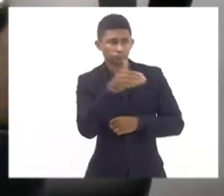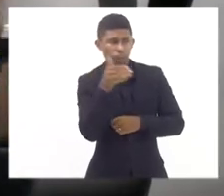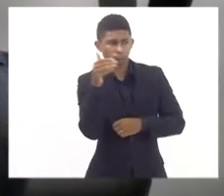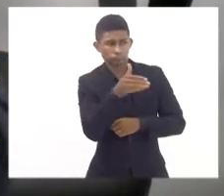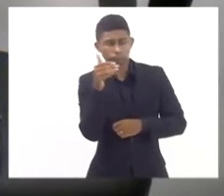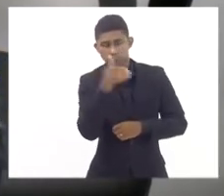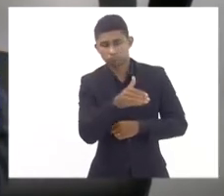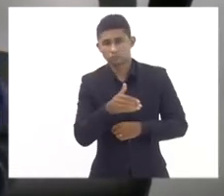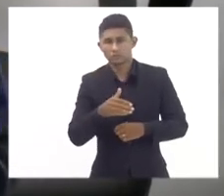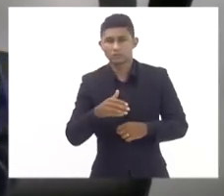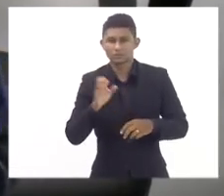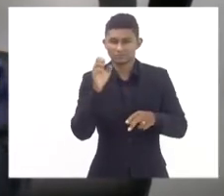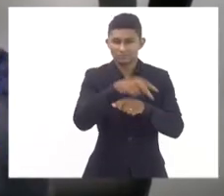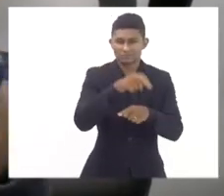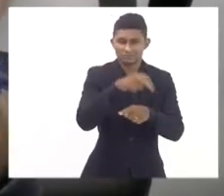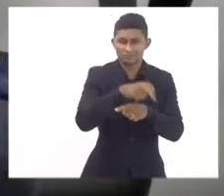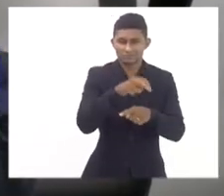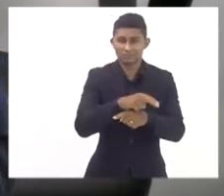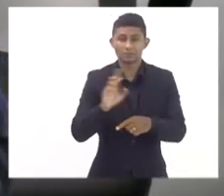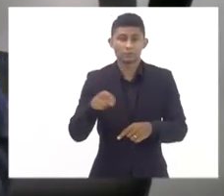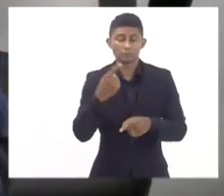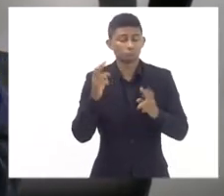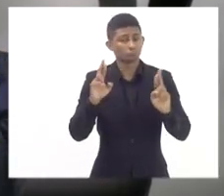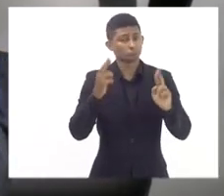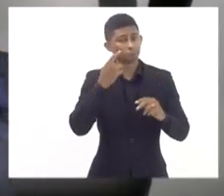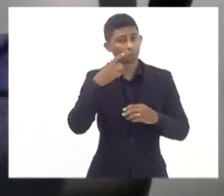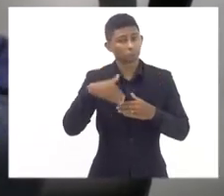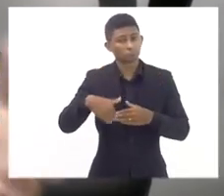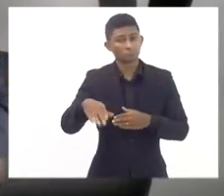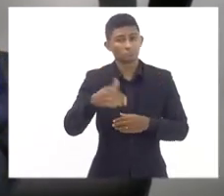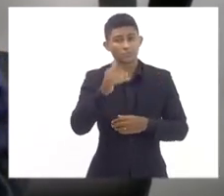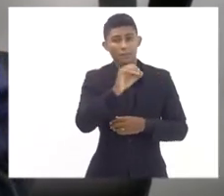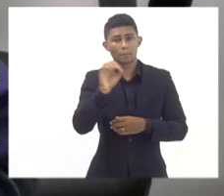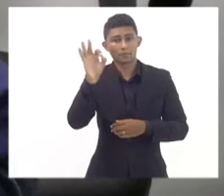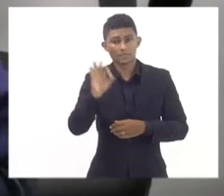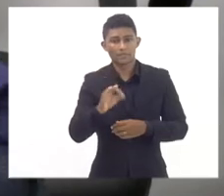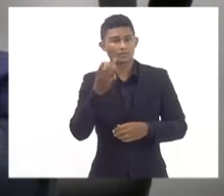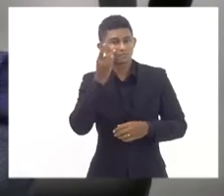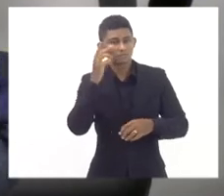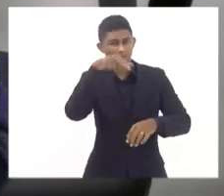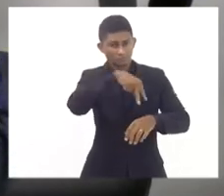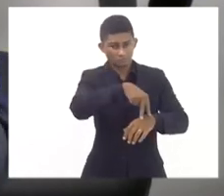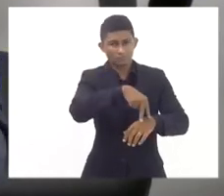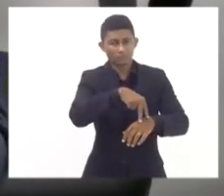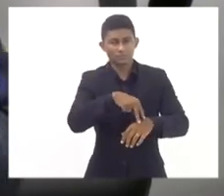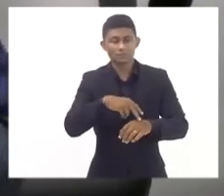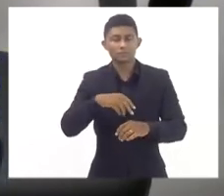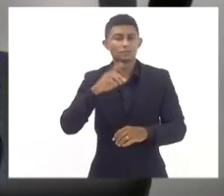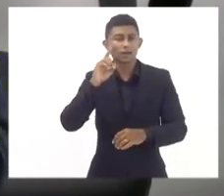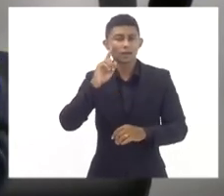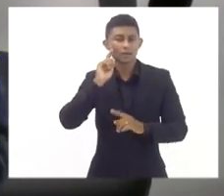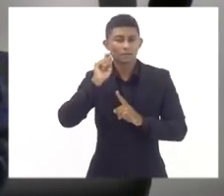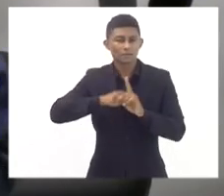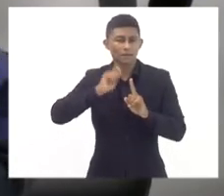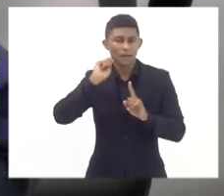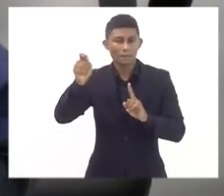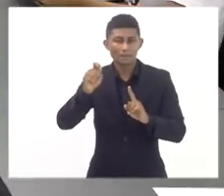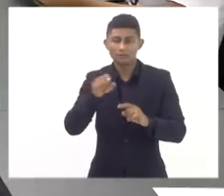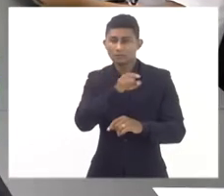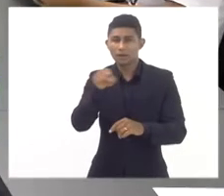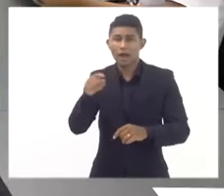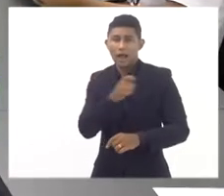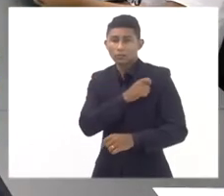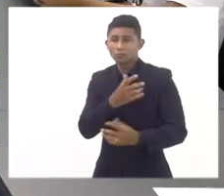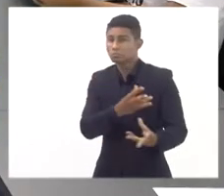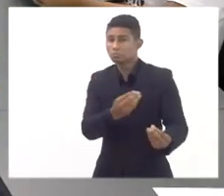a gente está com previsão de retornar 100% agora, dia 18 de abril, e já tem vários estudantes do subsequente vindo me perguntar, pô, eu tenho direito ao passe livre?